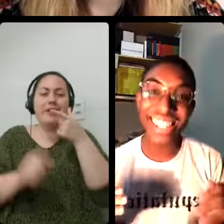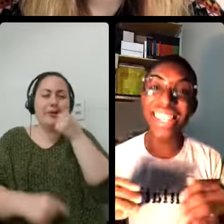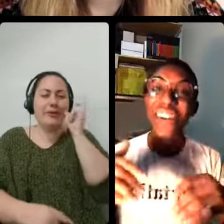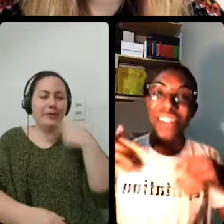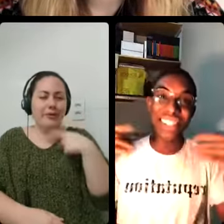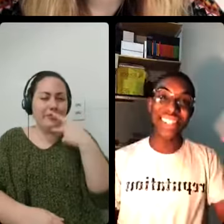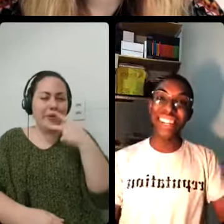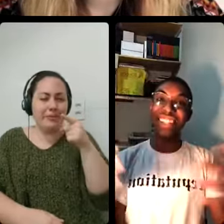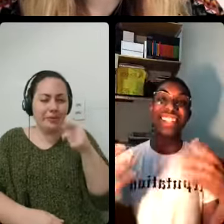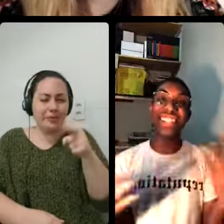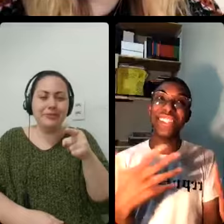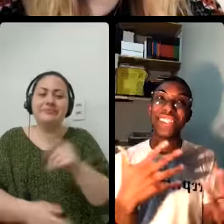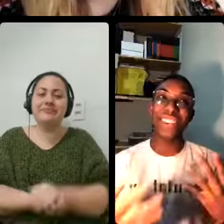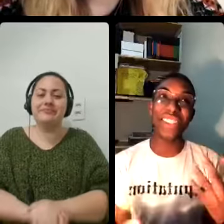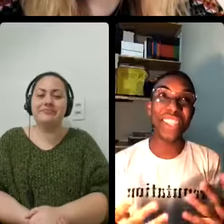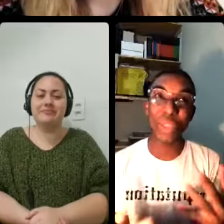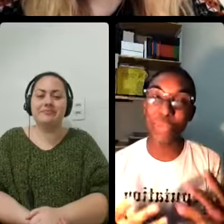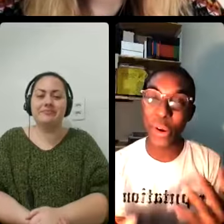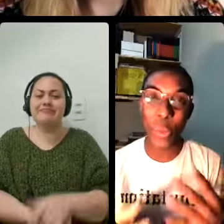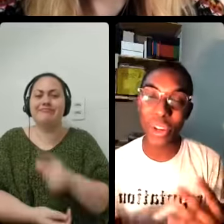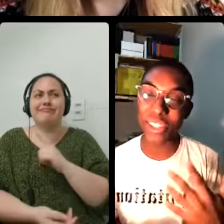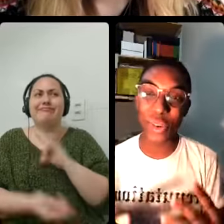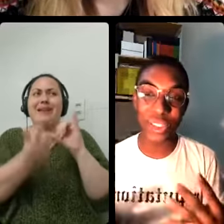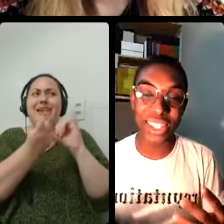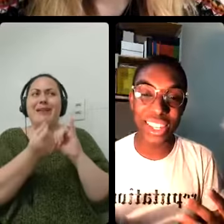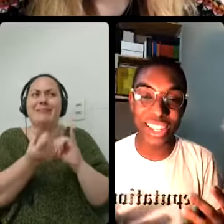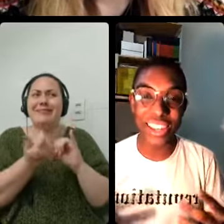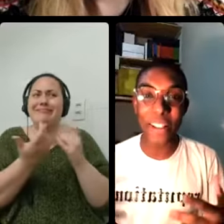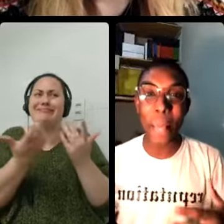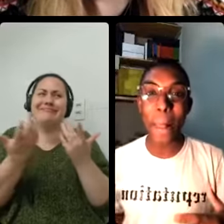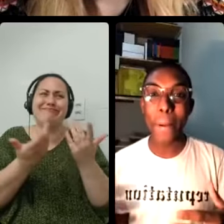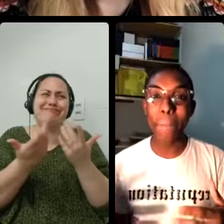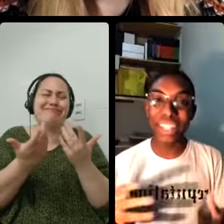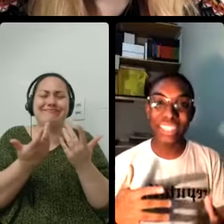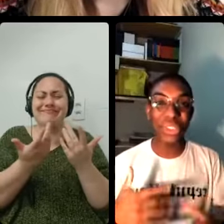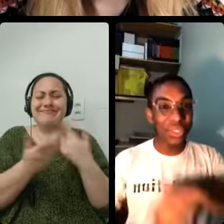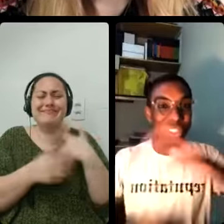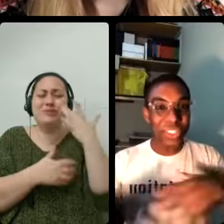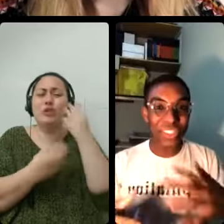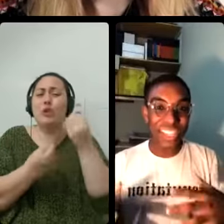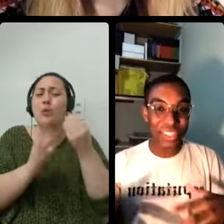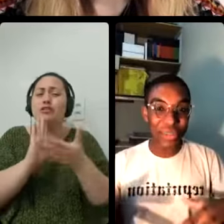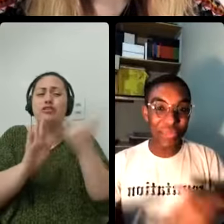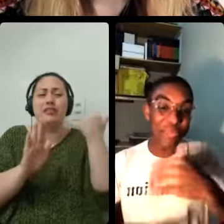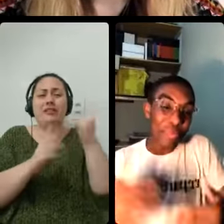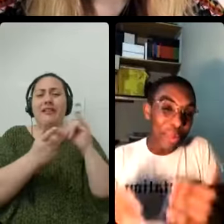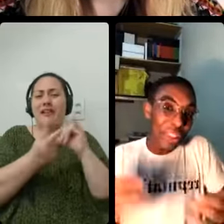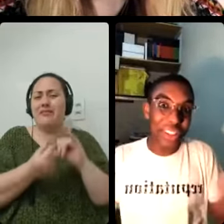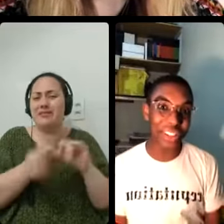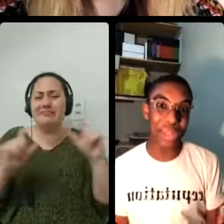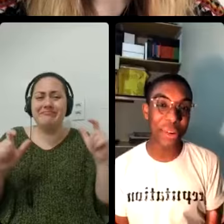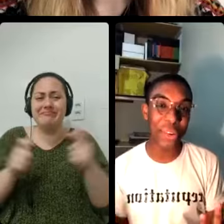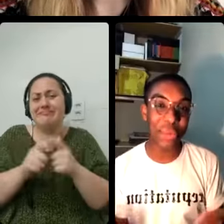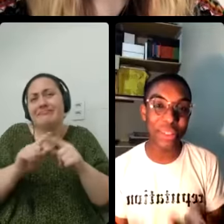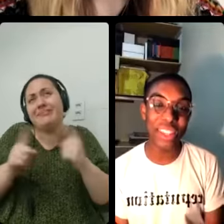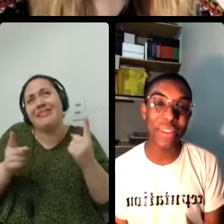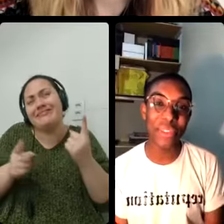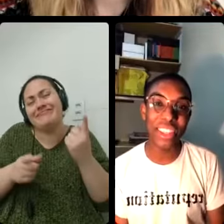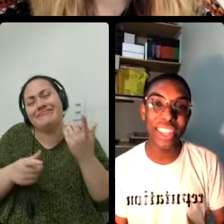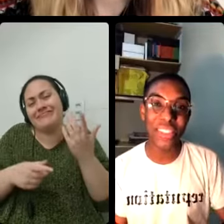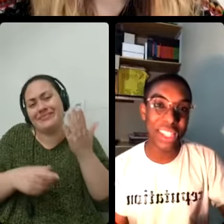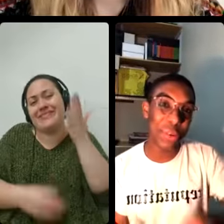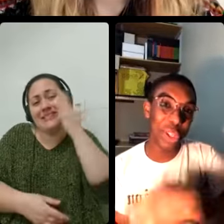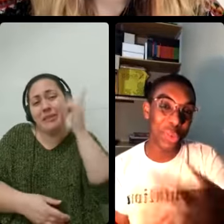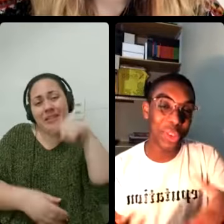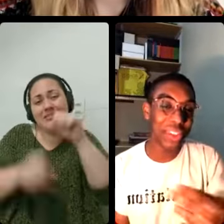seria essencial, mas assim, eu não sei muito bem como que isso aconteceria. Mas tudo isso acontece pelo nosso sistema econômico, sabe?